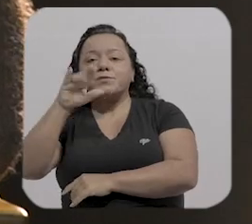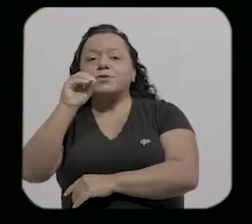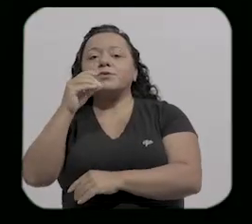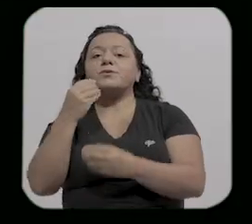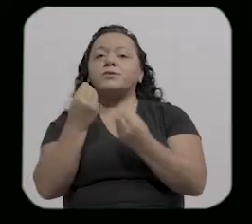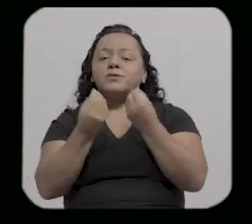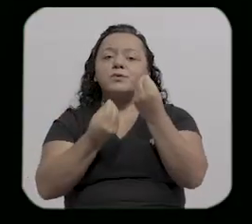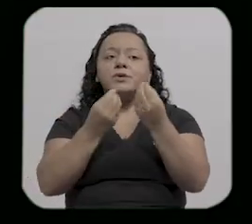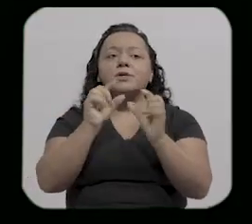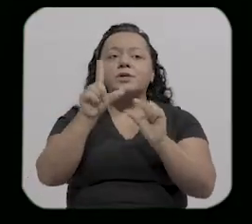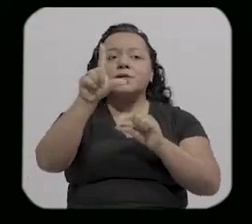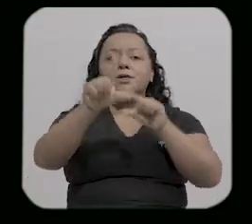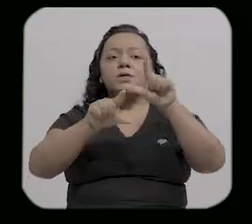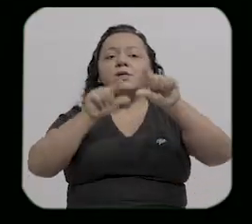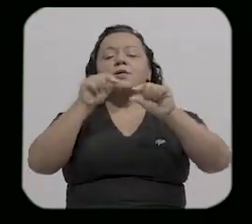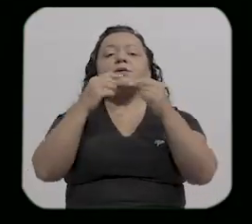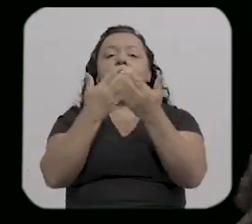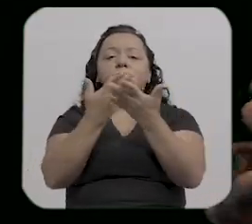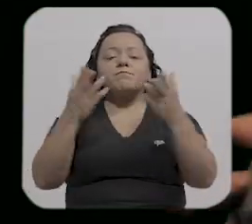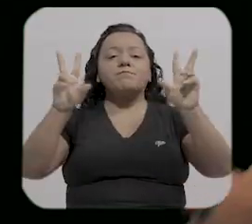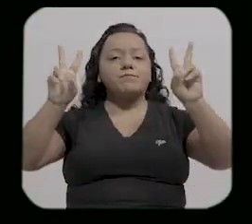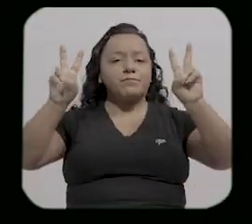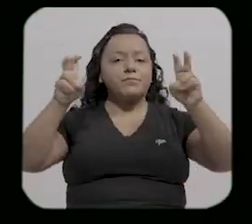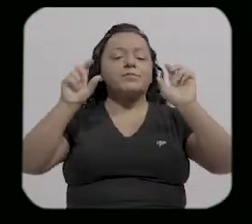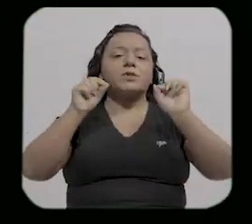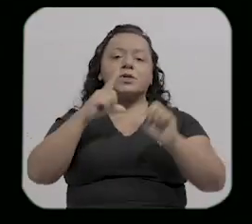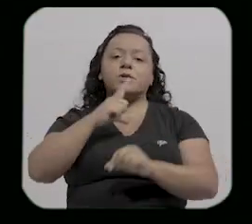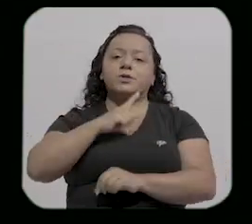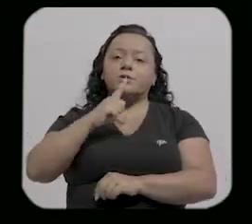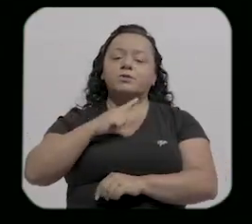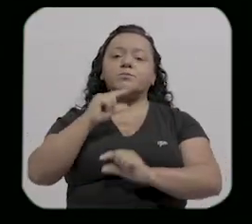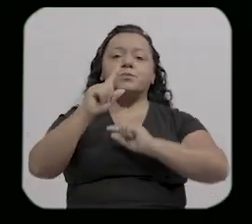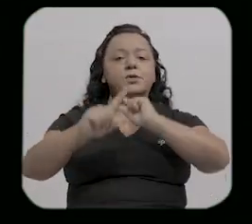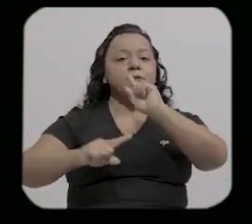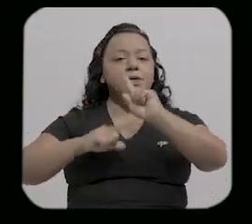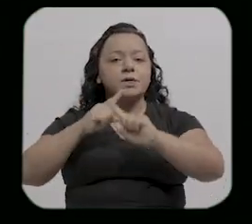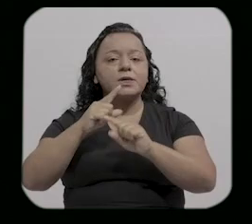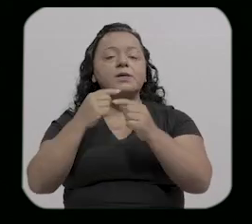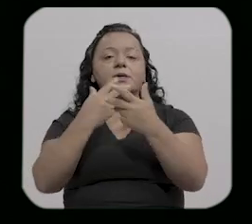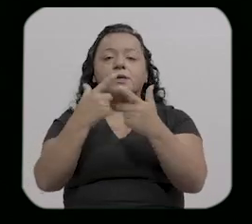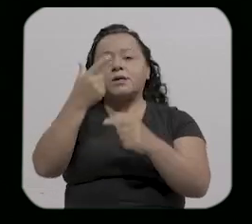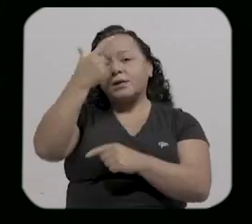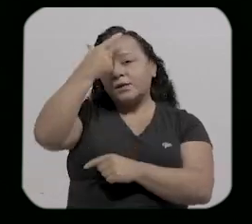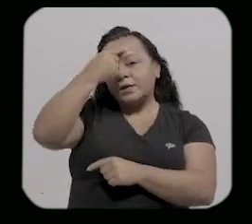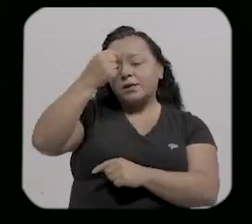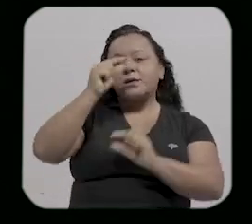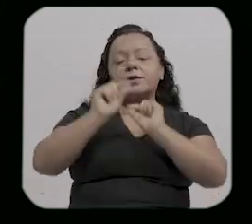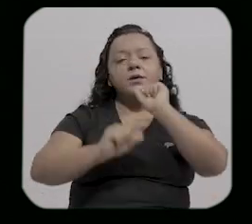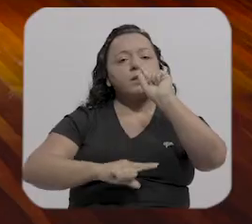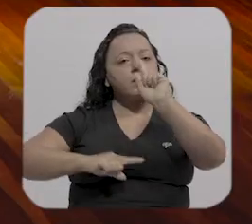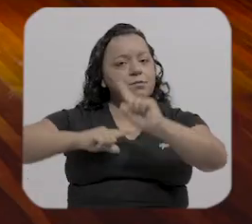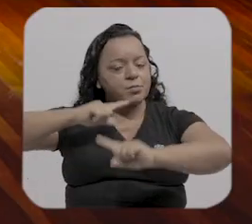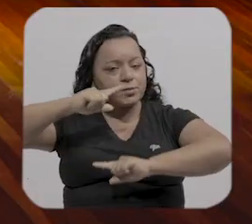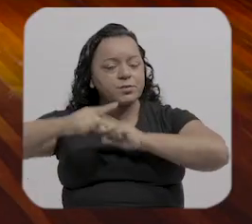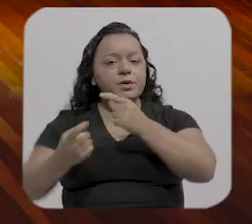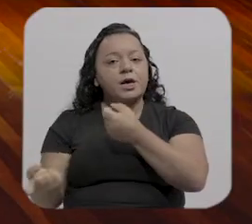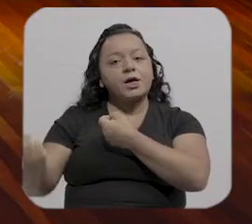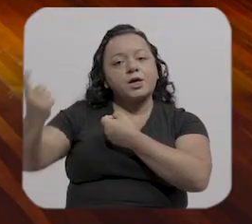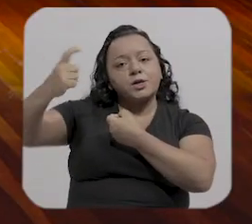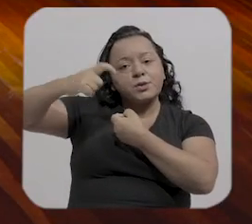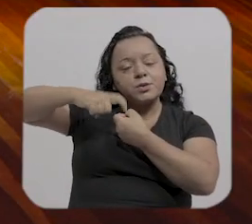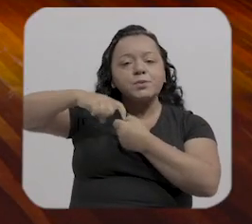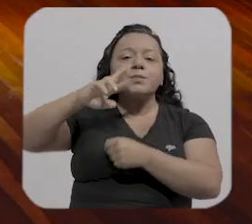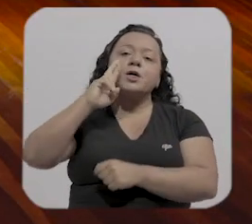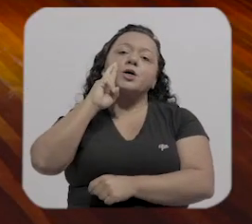inesgotável, né? Então essa escolha por essas temáticas surge depois da academia, depois da formação técnica, nesse teu retorno para Rondônia.